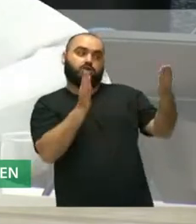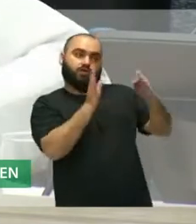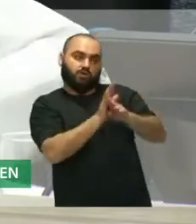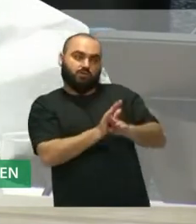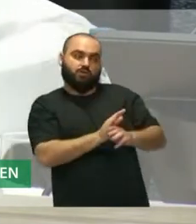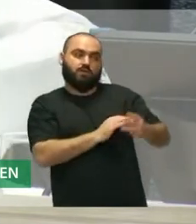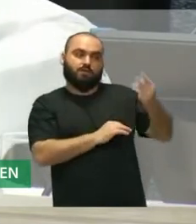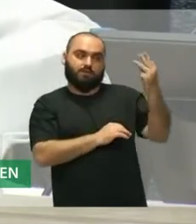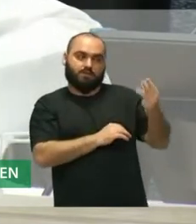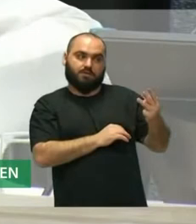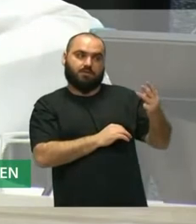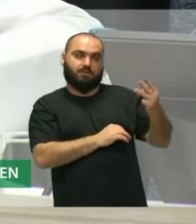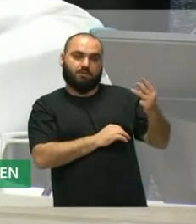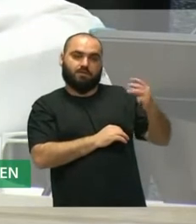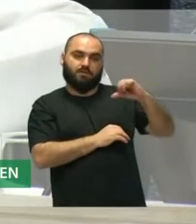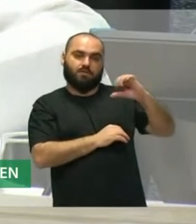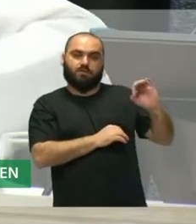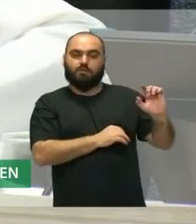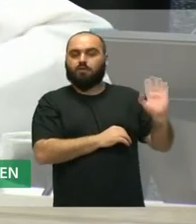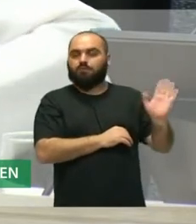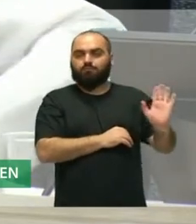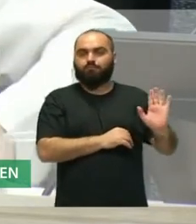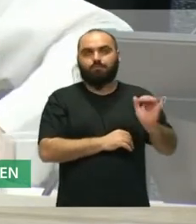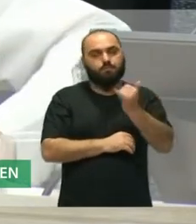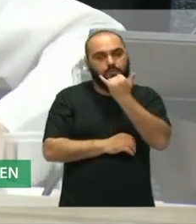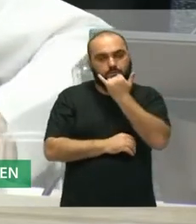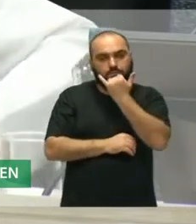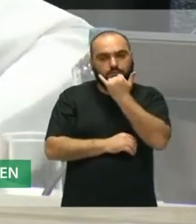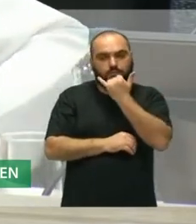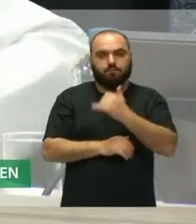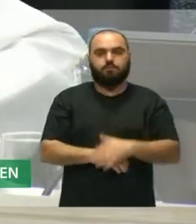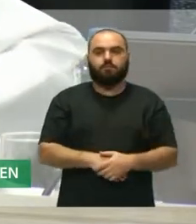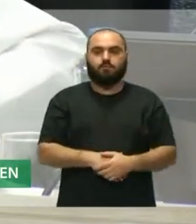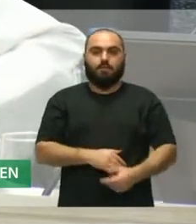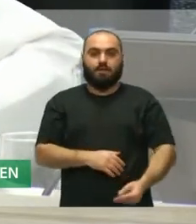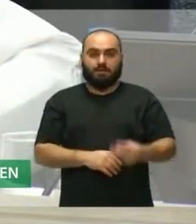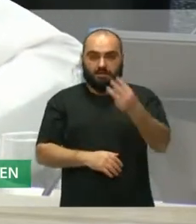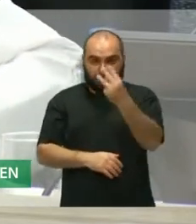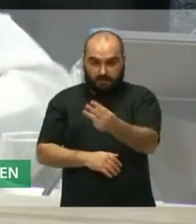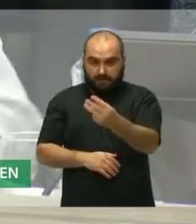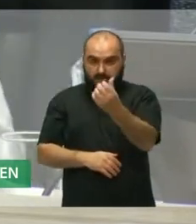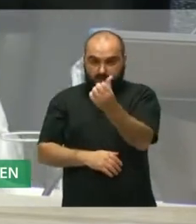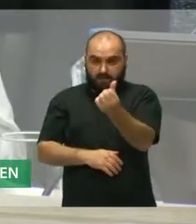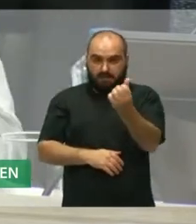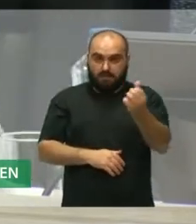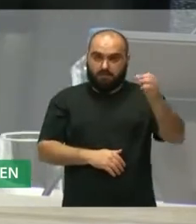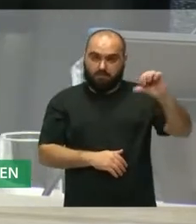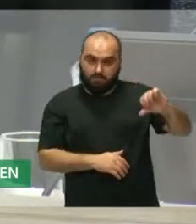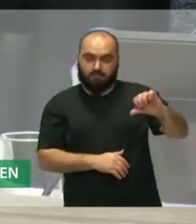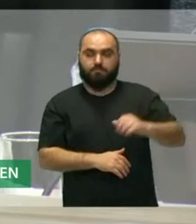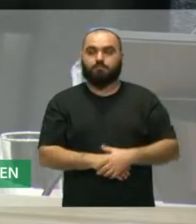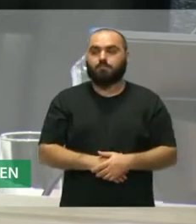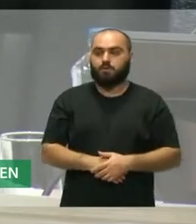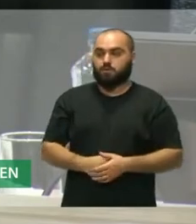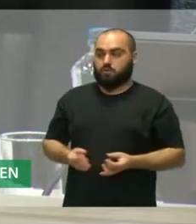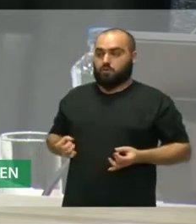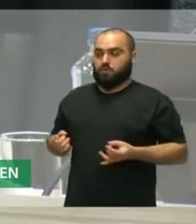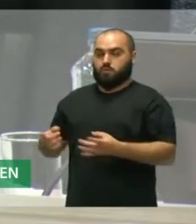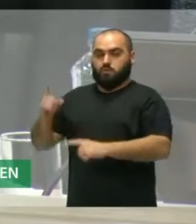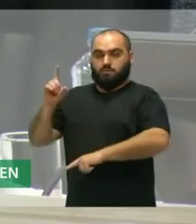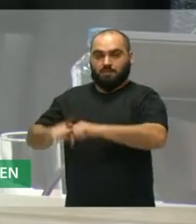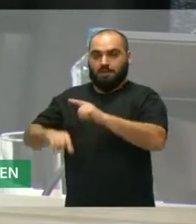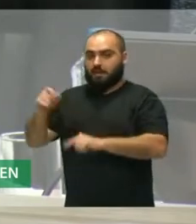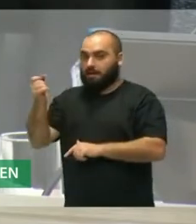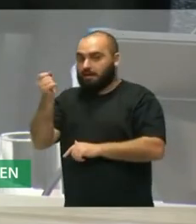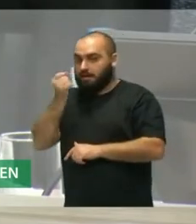não foi 3.900, na verdade é média, só um minutinho, 3.669. O custo com material e